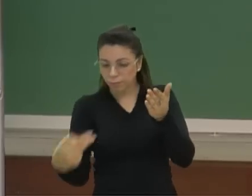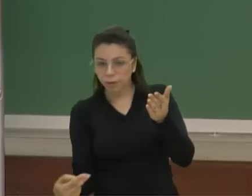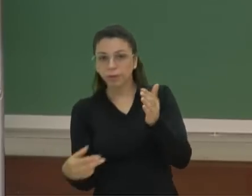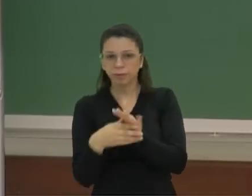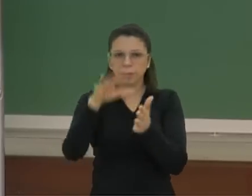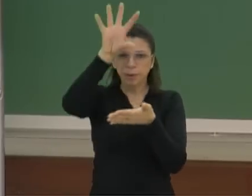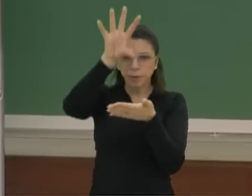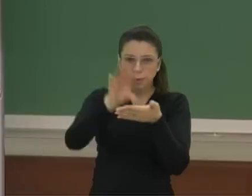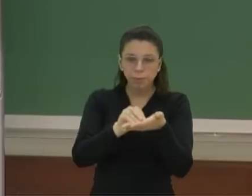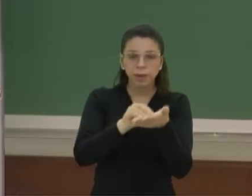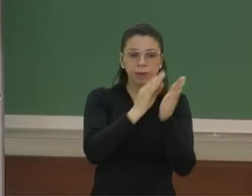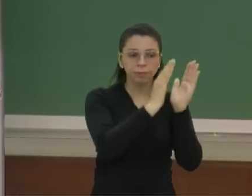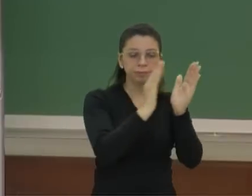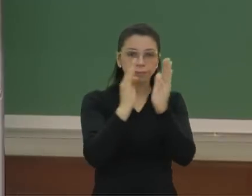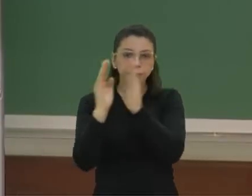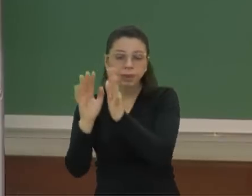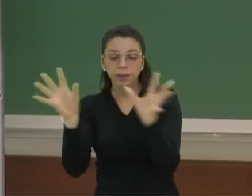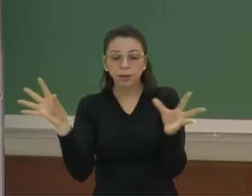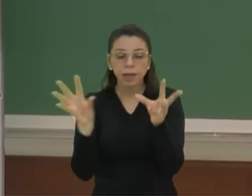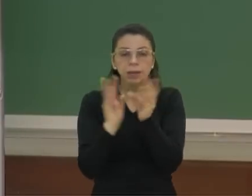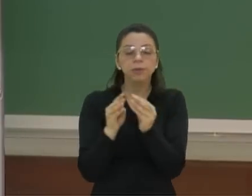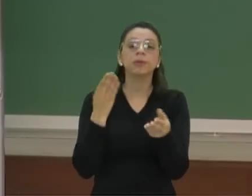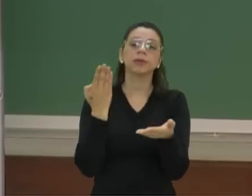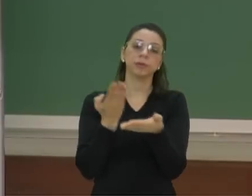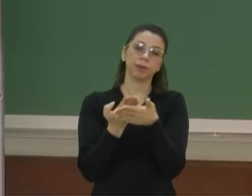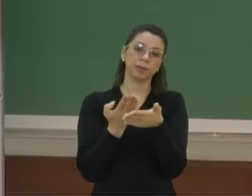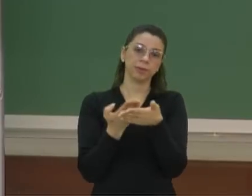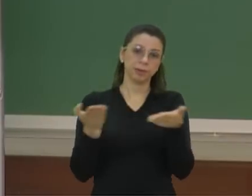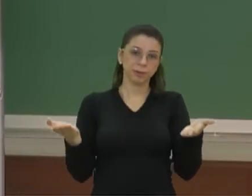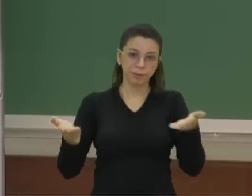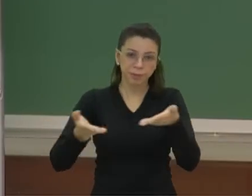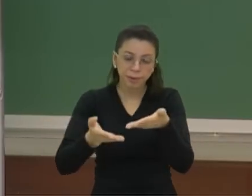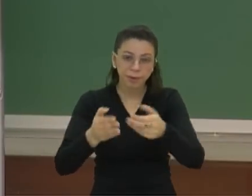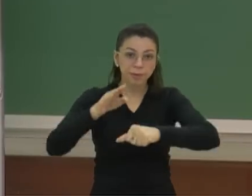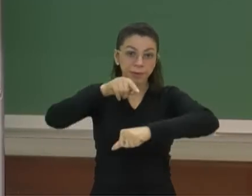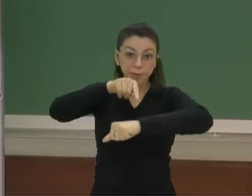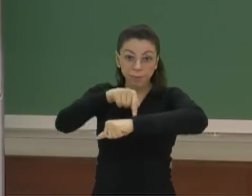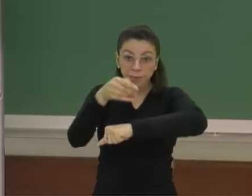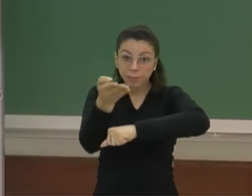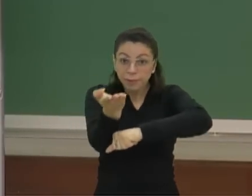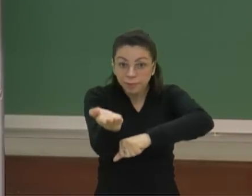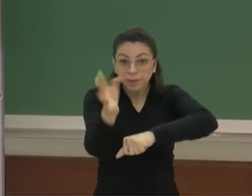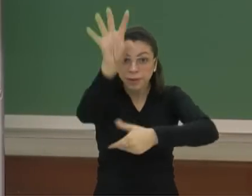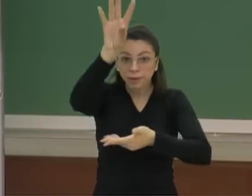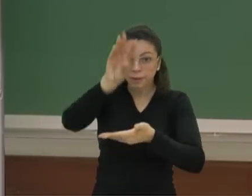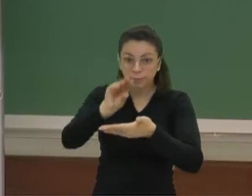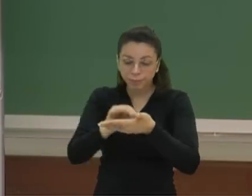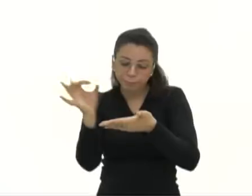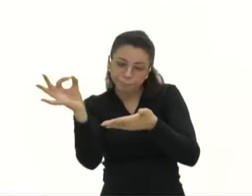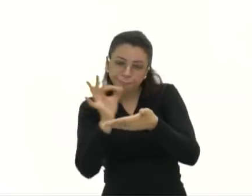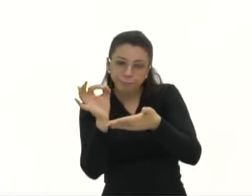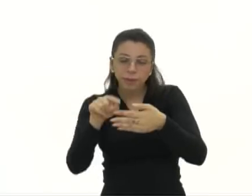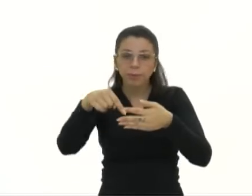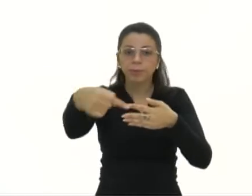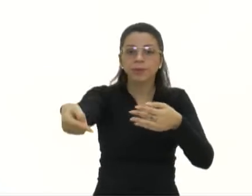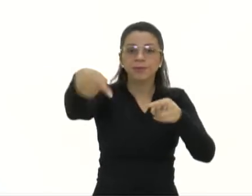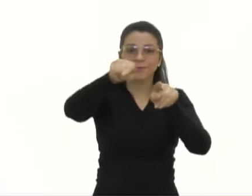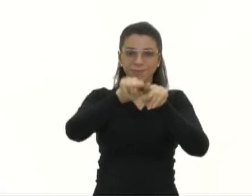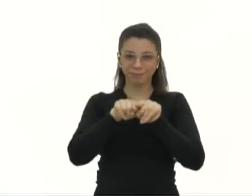essa sequência? Ela é um resumo do que a gente viu até agora. Eu vou dar um tempinho para vocês copiarem caprichados e eu já